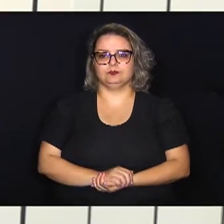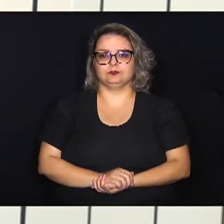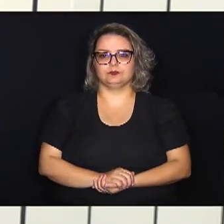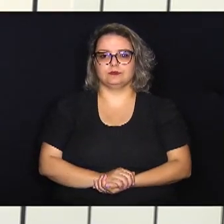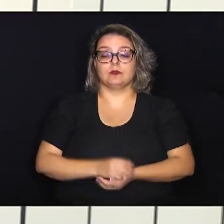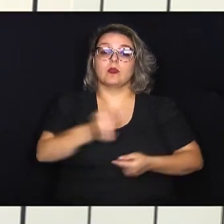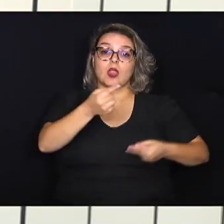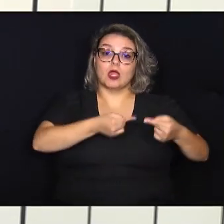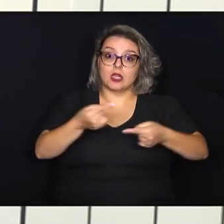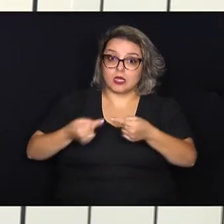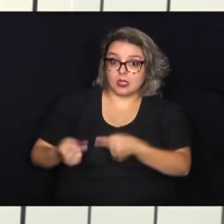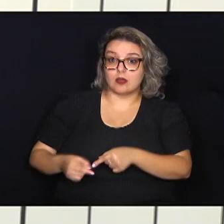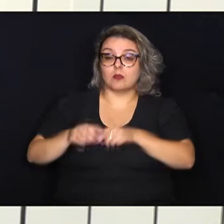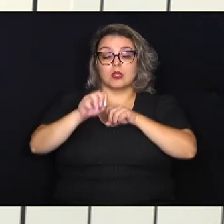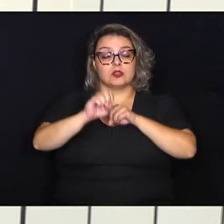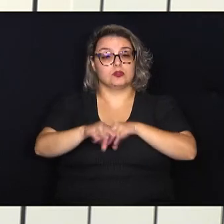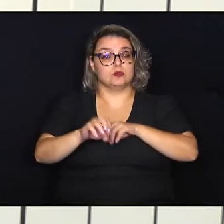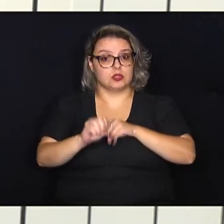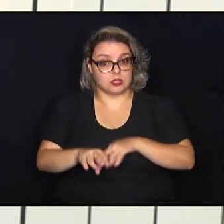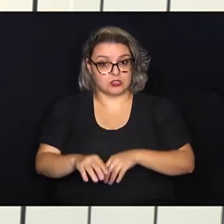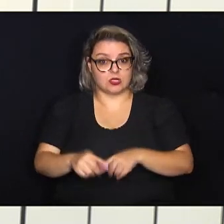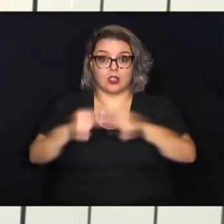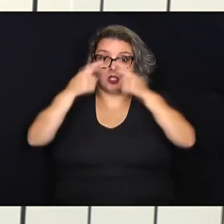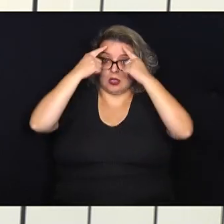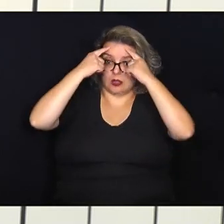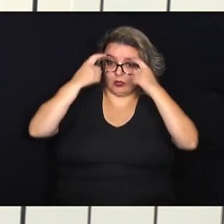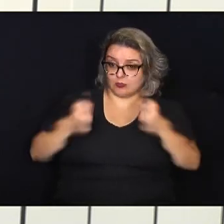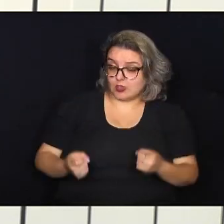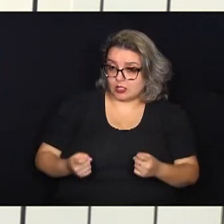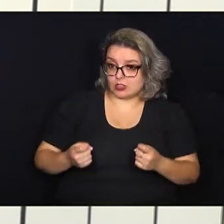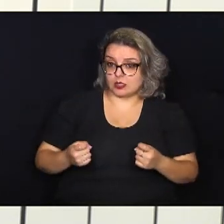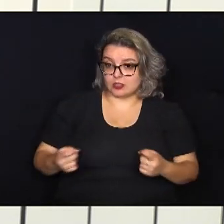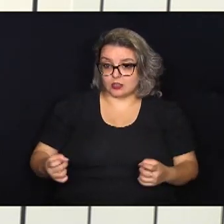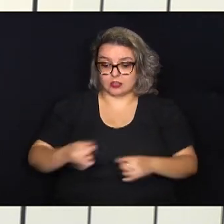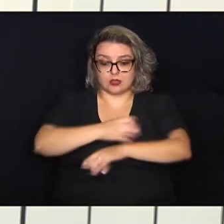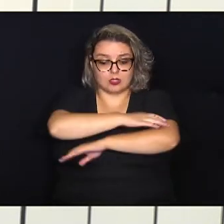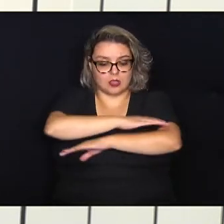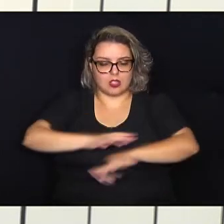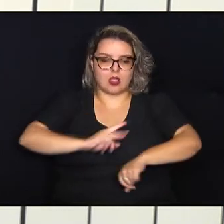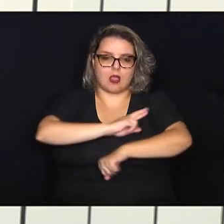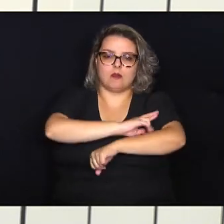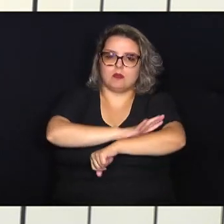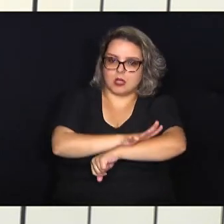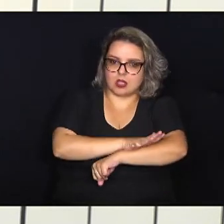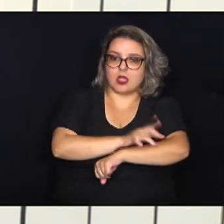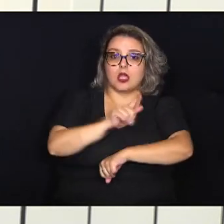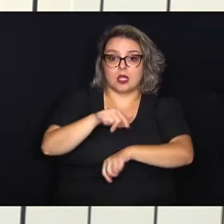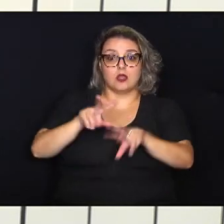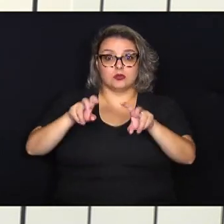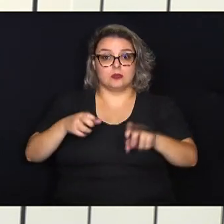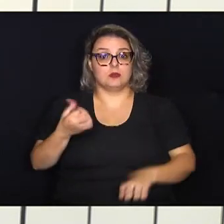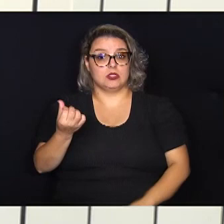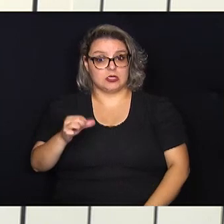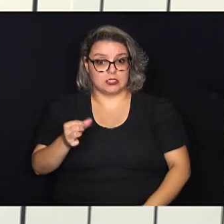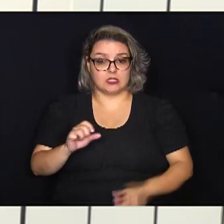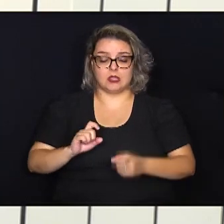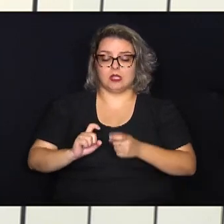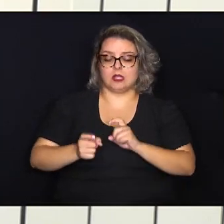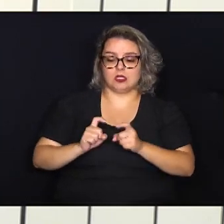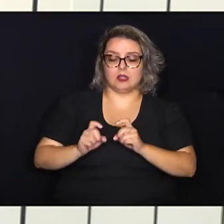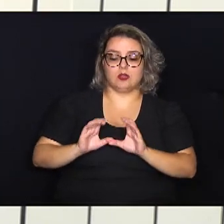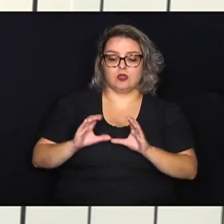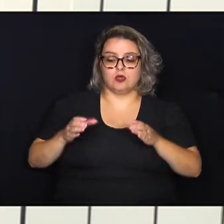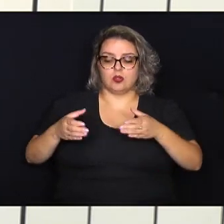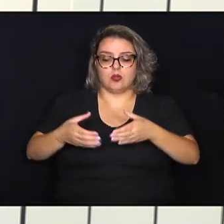Debate sobre educação, violência e combate ao racismo é tema da 6ª reunião da Comissão Permanente